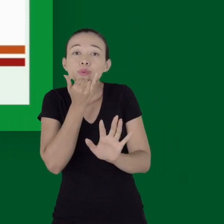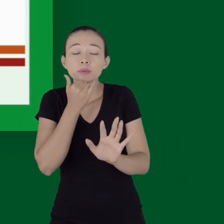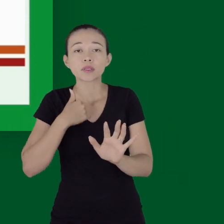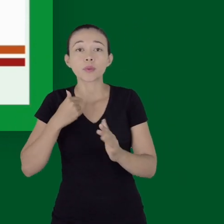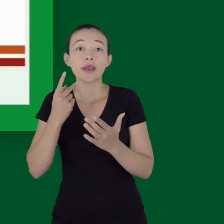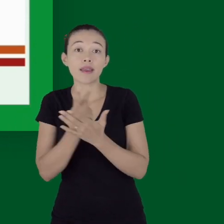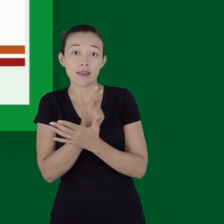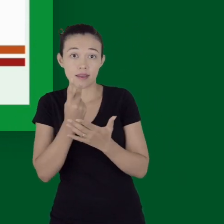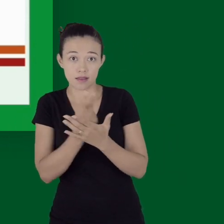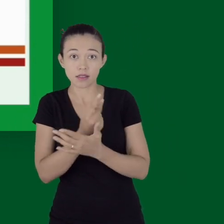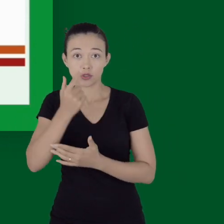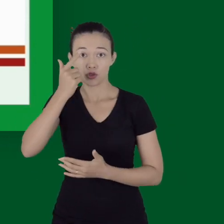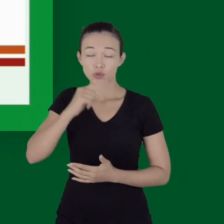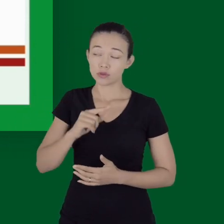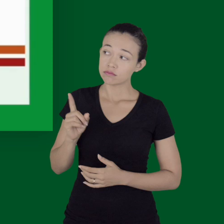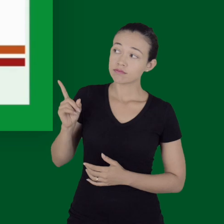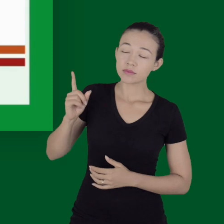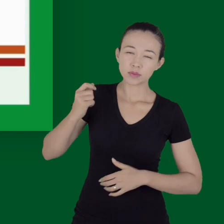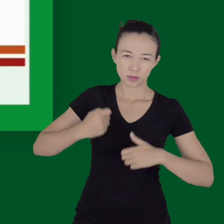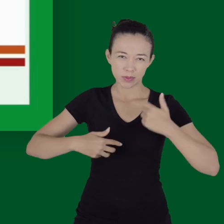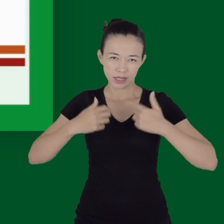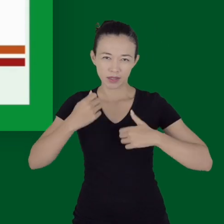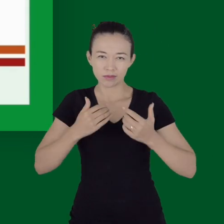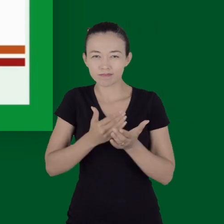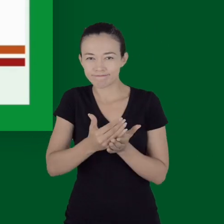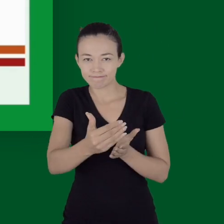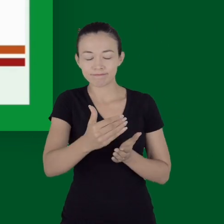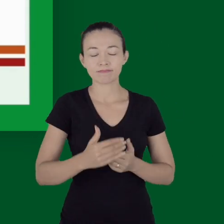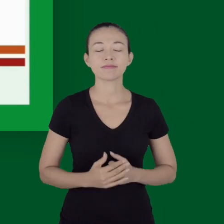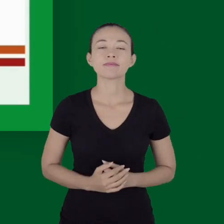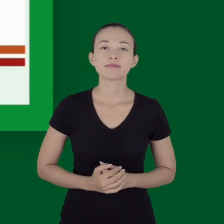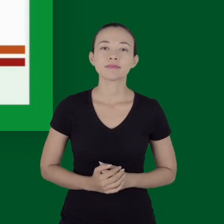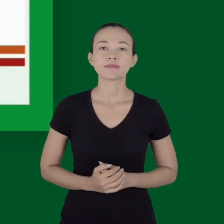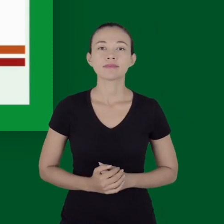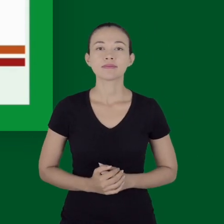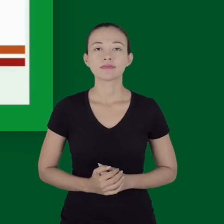podem ocorrer. Eu vou recomeçar